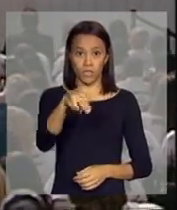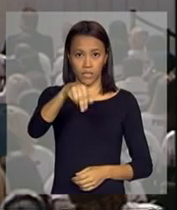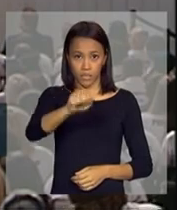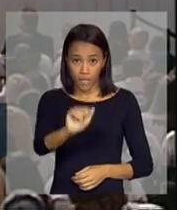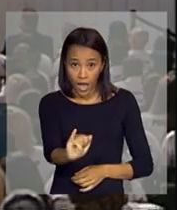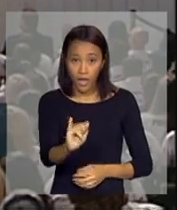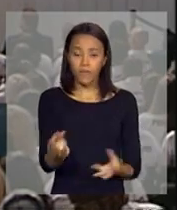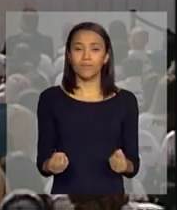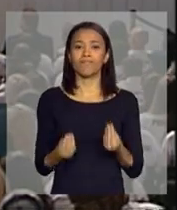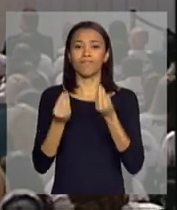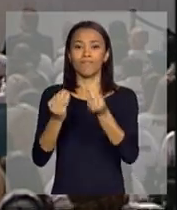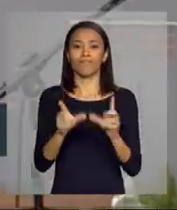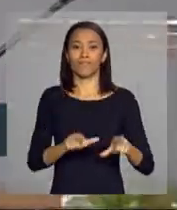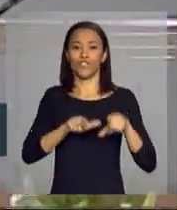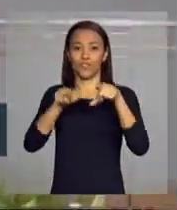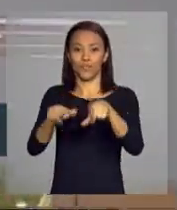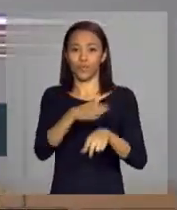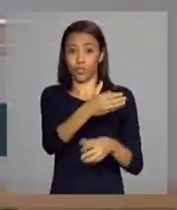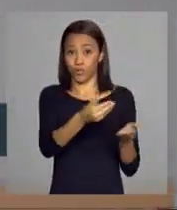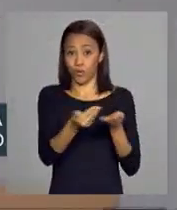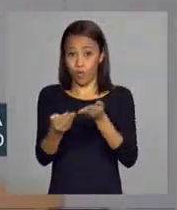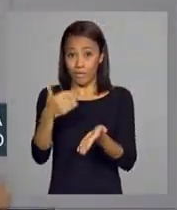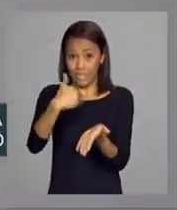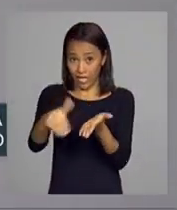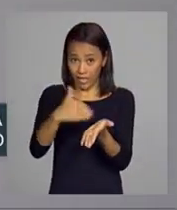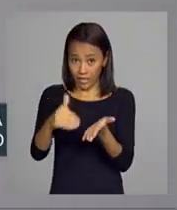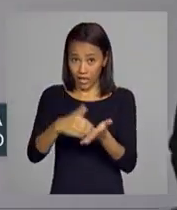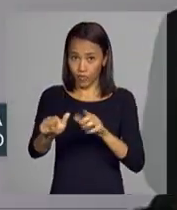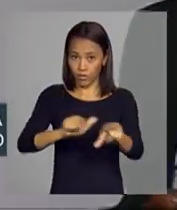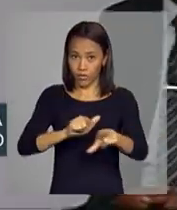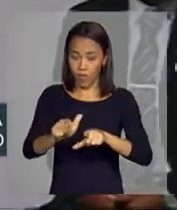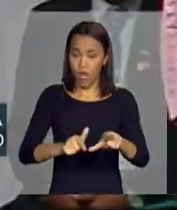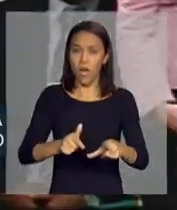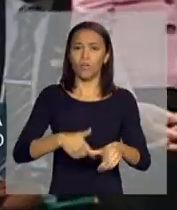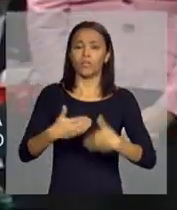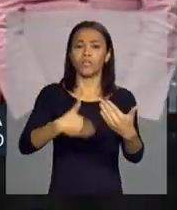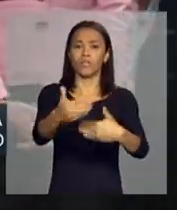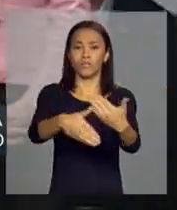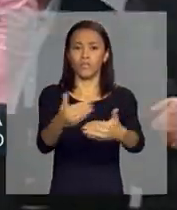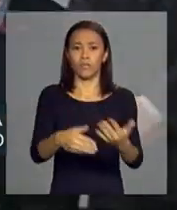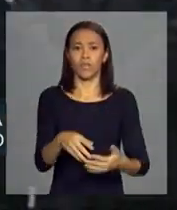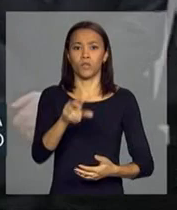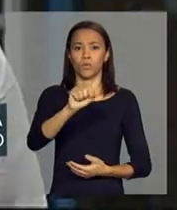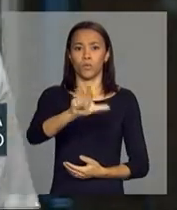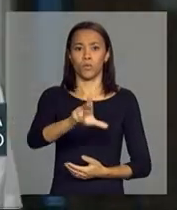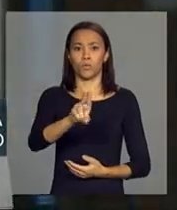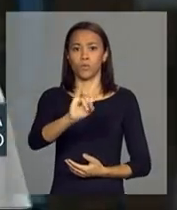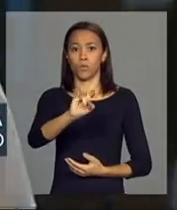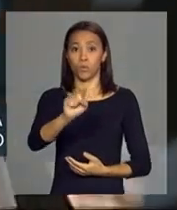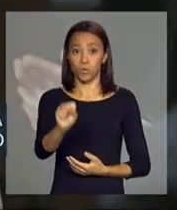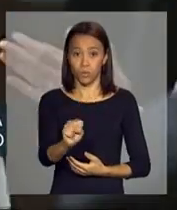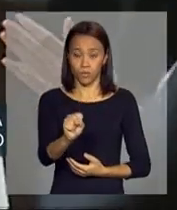entregar seu diploma, convidamos o secretário do Trabalho e Desenvolvimento Social, Luiz Augusto Lara.